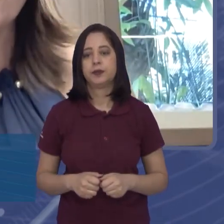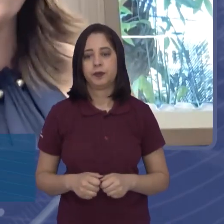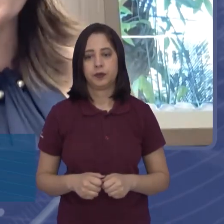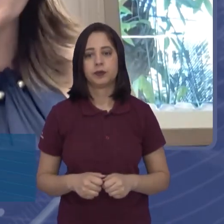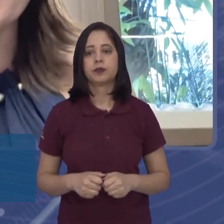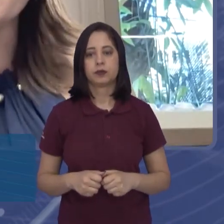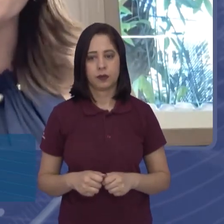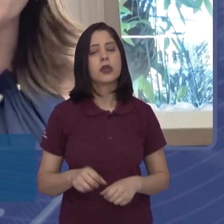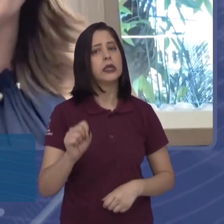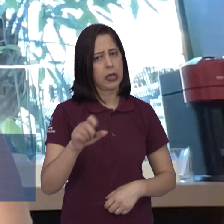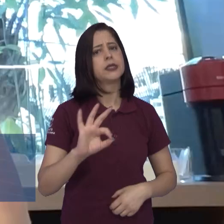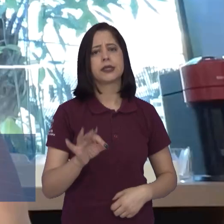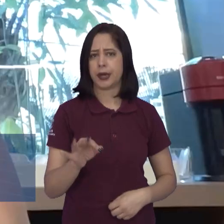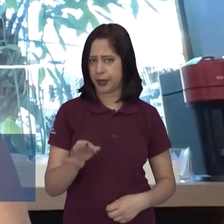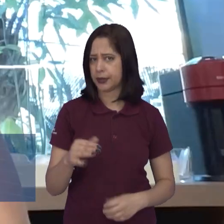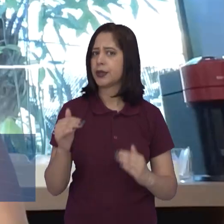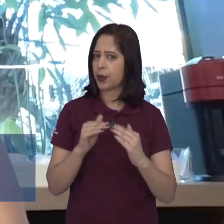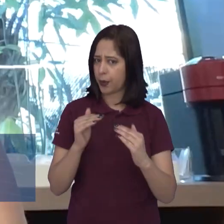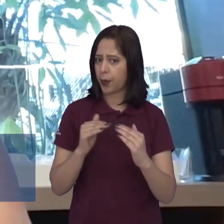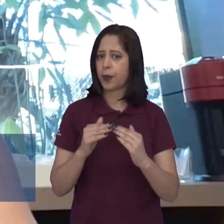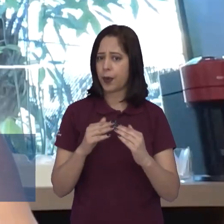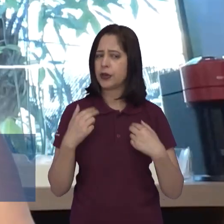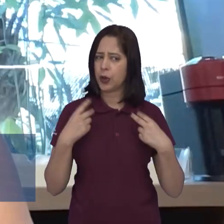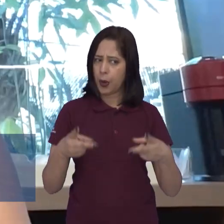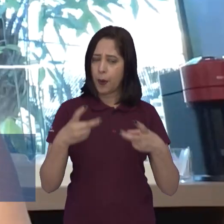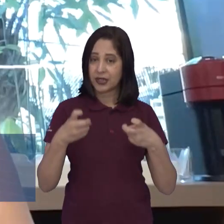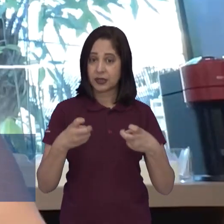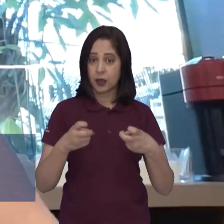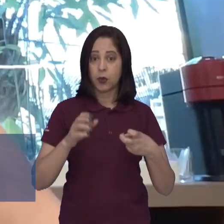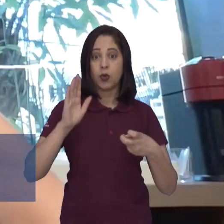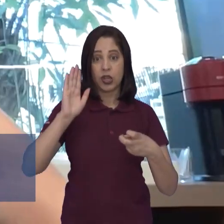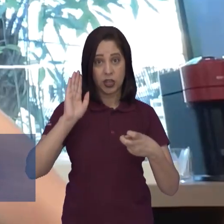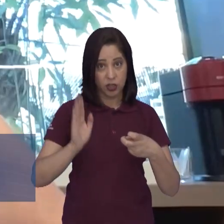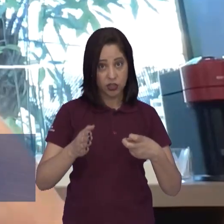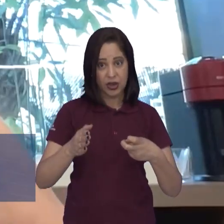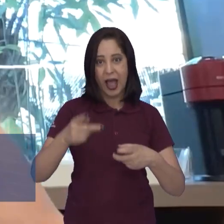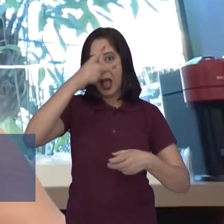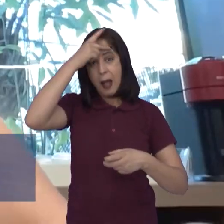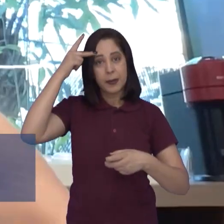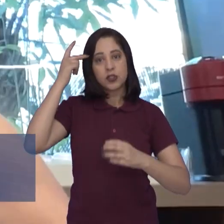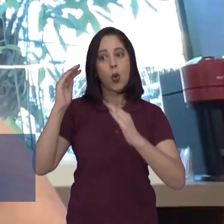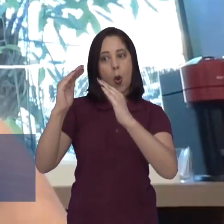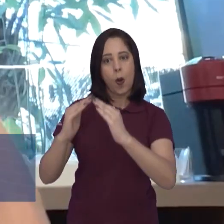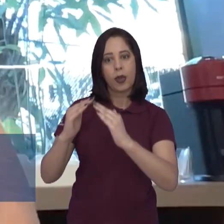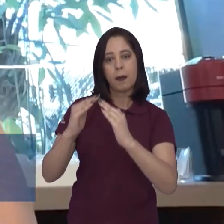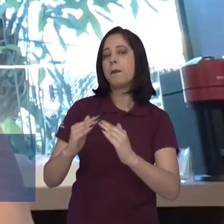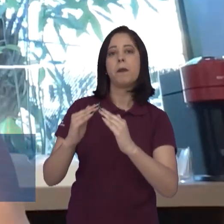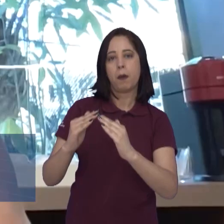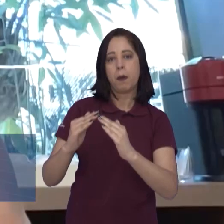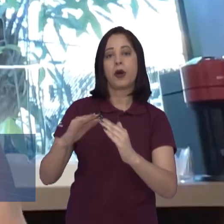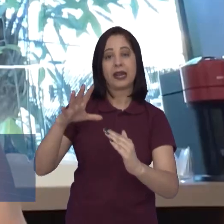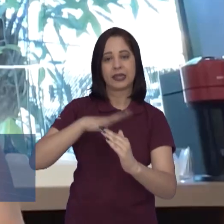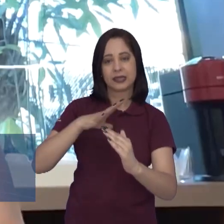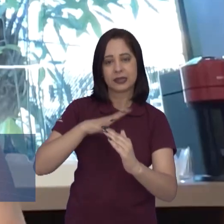Eu acho, tenho certeza que sim. Eu até vejo que tem muitas pessoas migrando dessa área central para regiões, por exemplo, Jardim